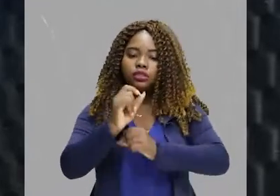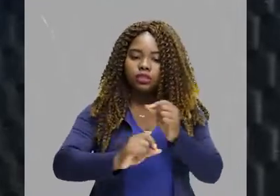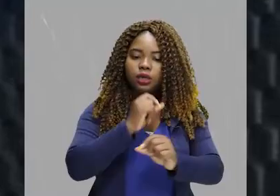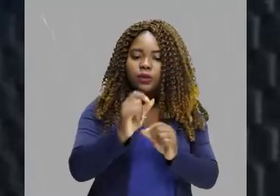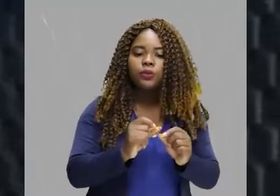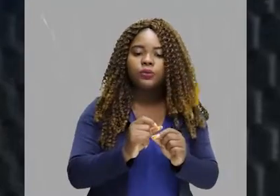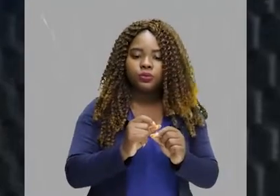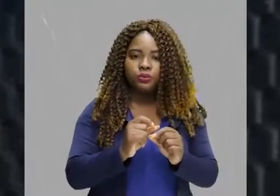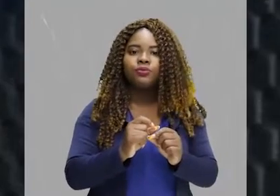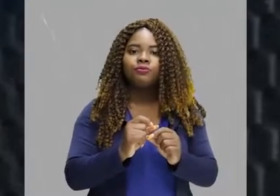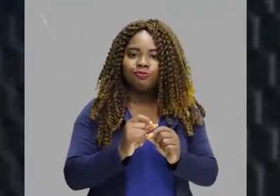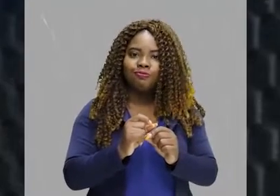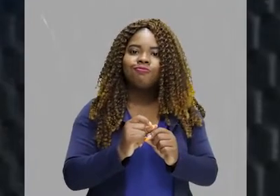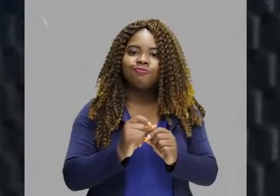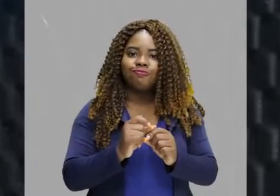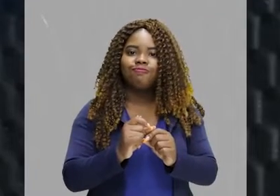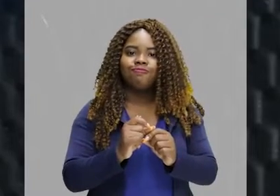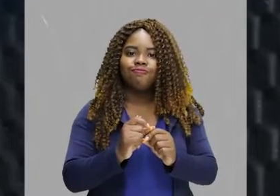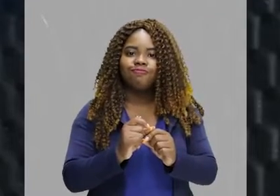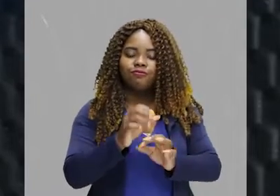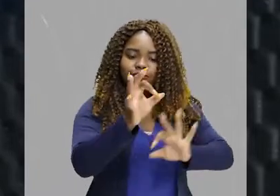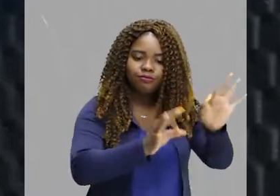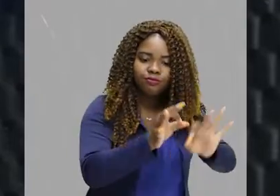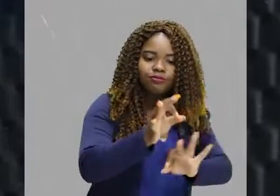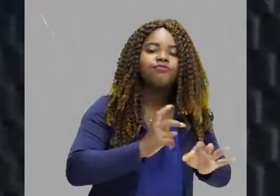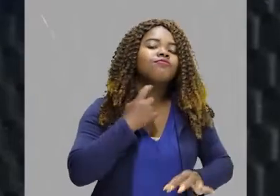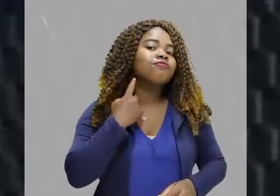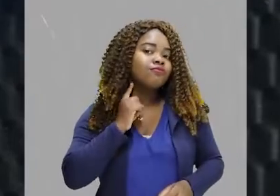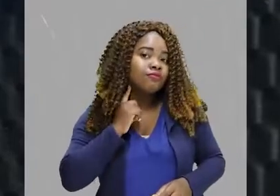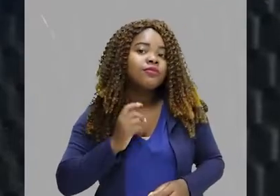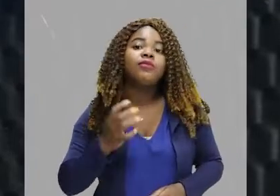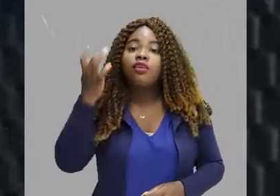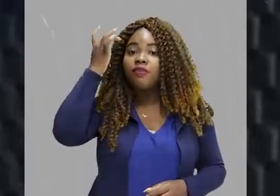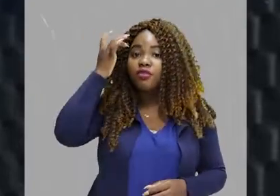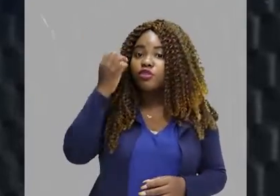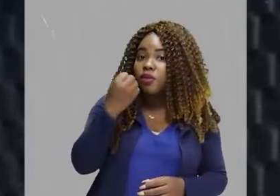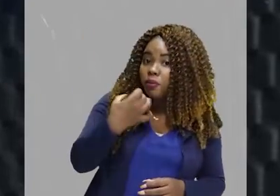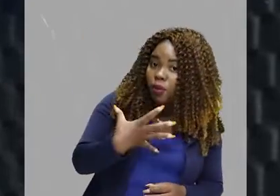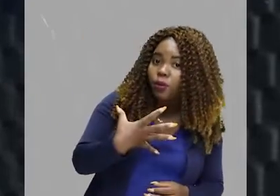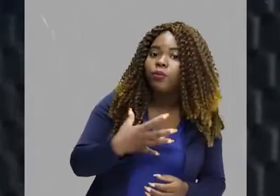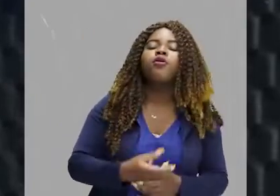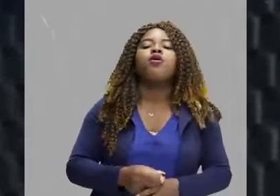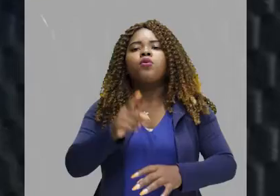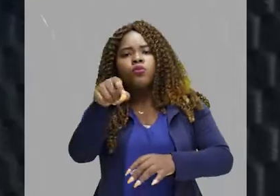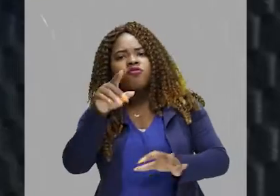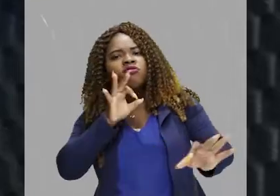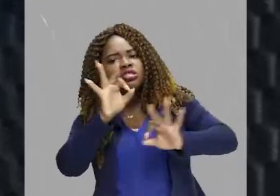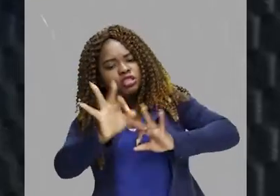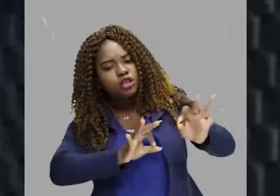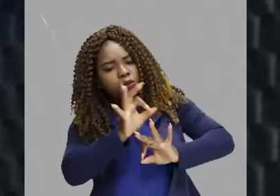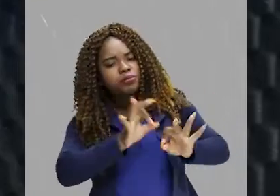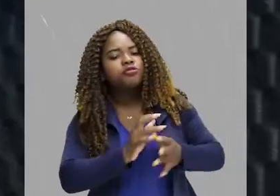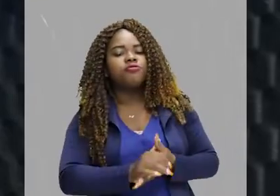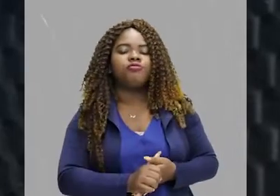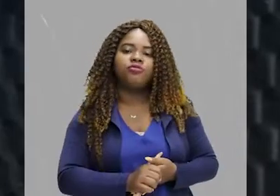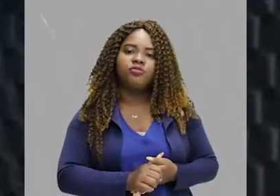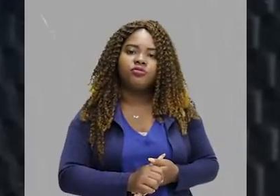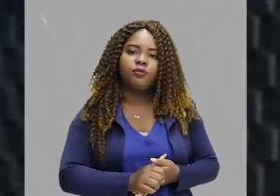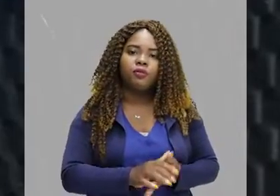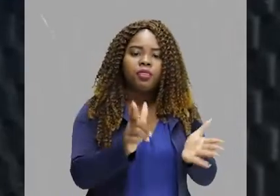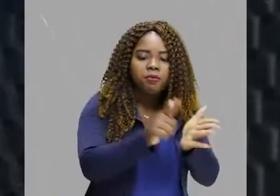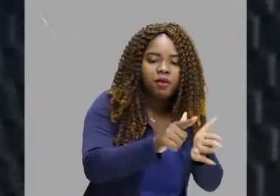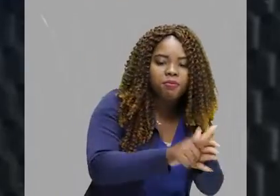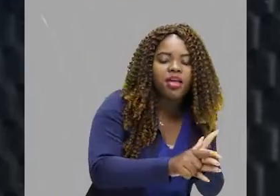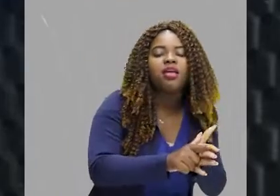isso facilita, quando você organiza ali a sua lixeirinha de casa, com papel, plástico, em sacos diferentes,